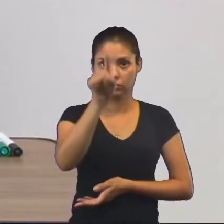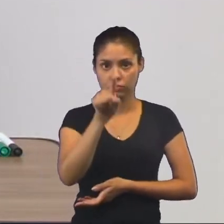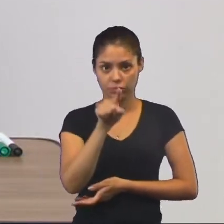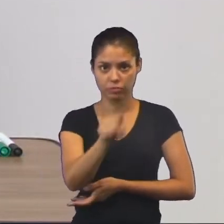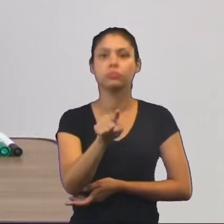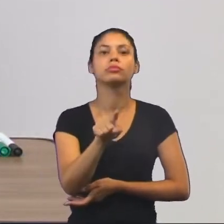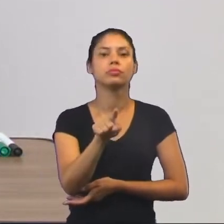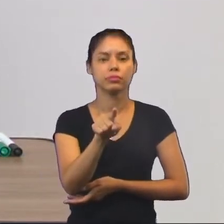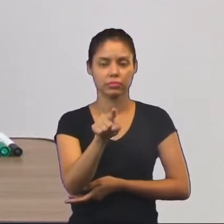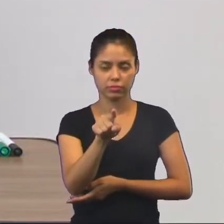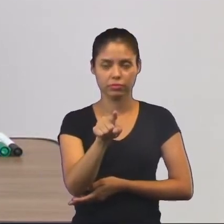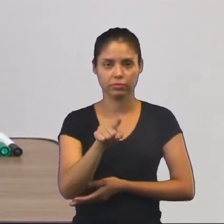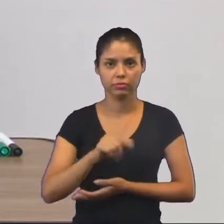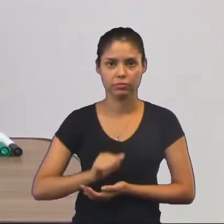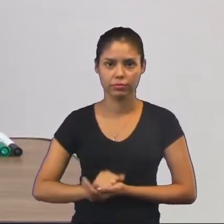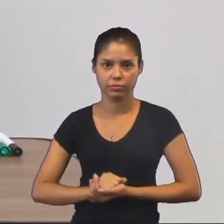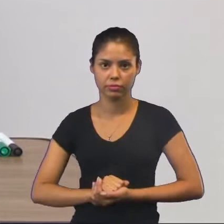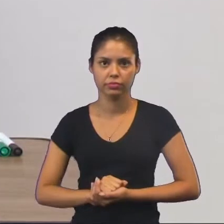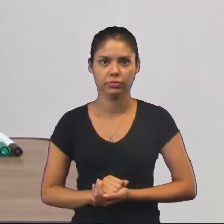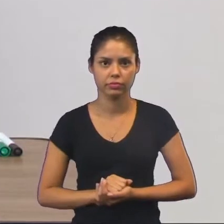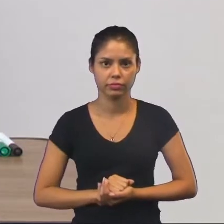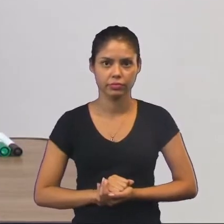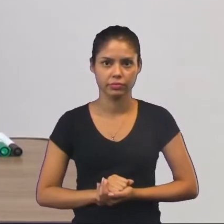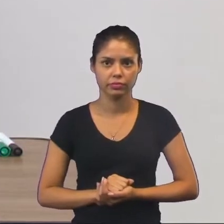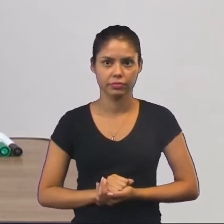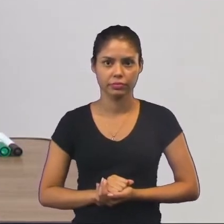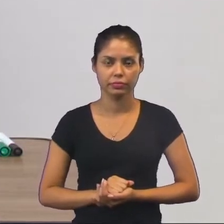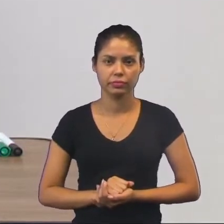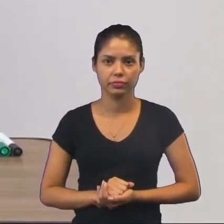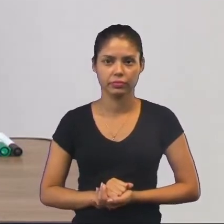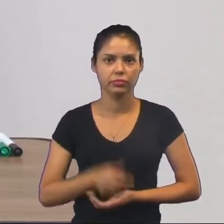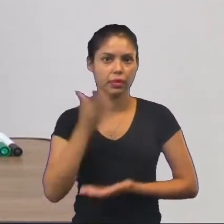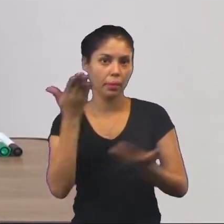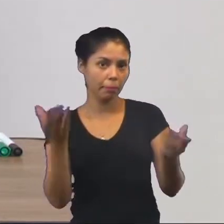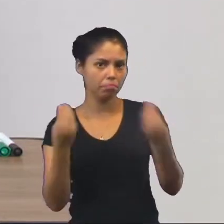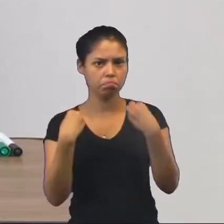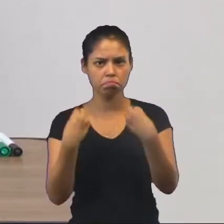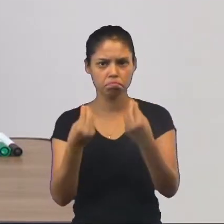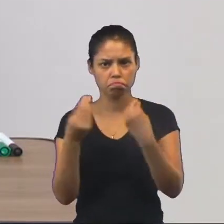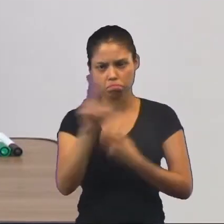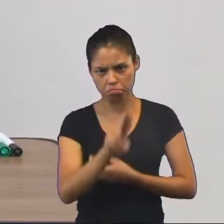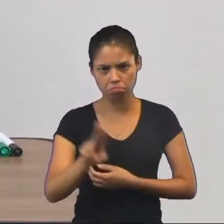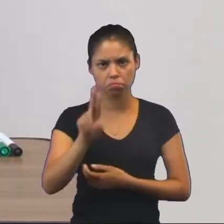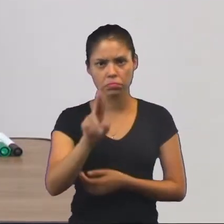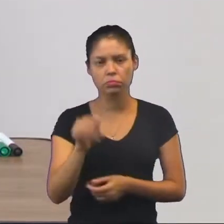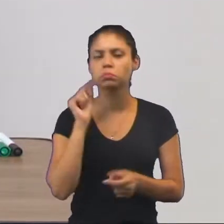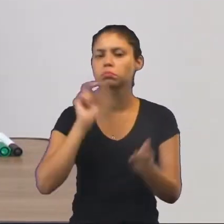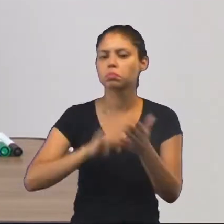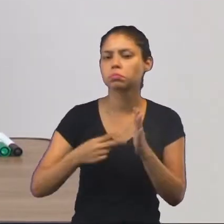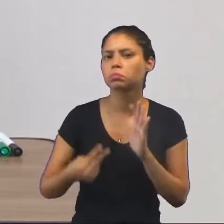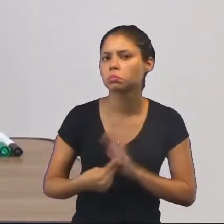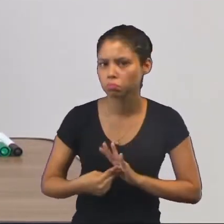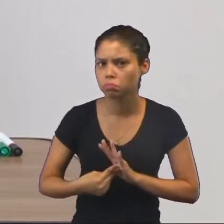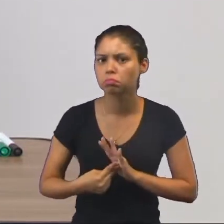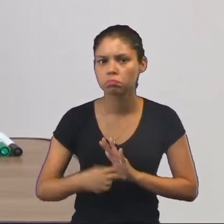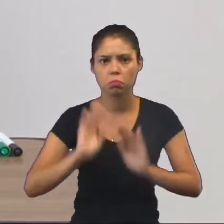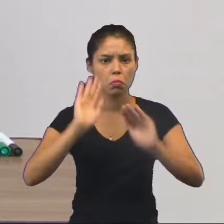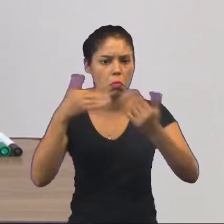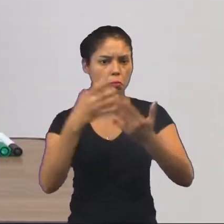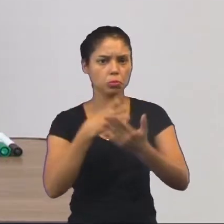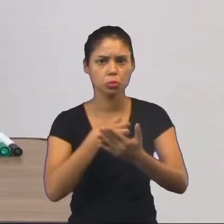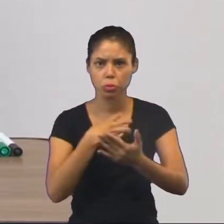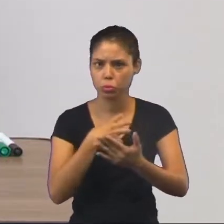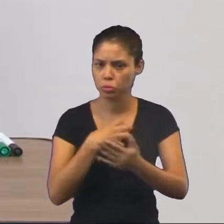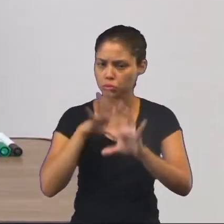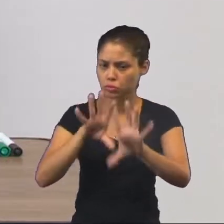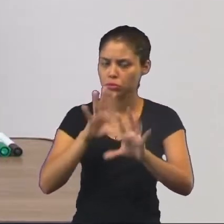sinalzinho gráfico aqui de ponto de interrogação. E para que ele é usado? O que significa, né? Qual o sentido